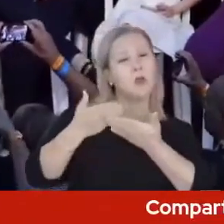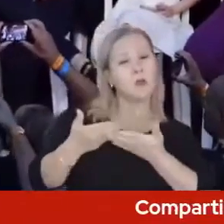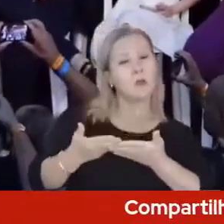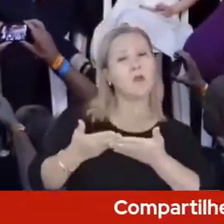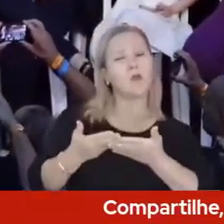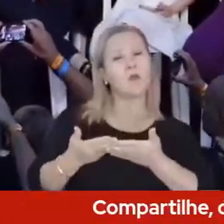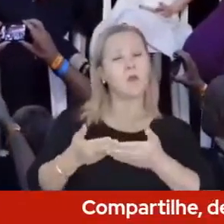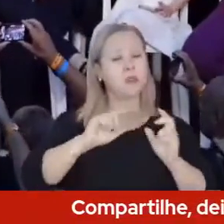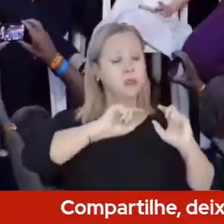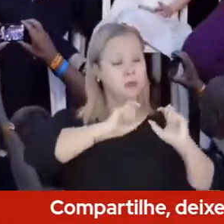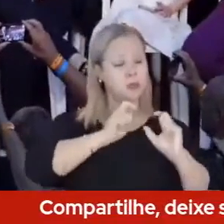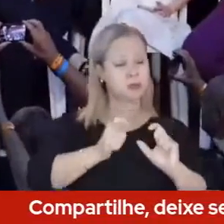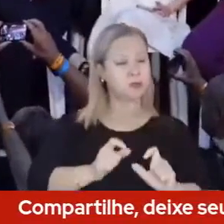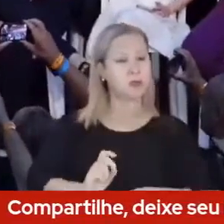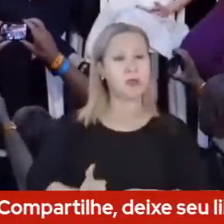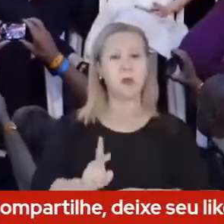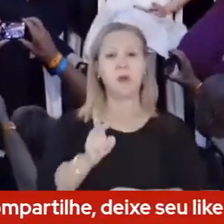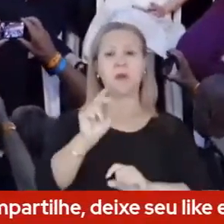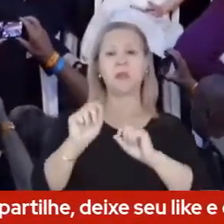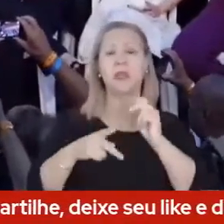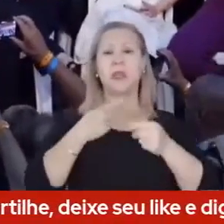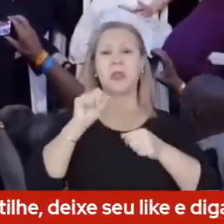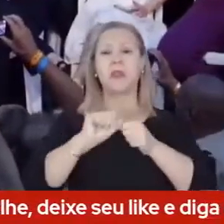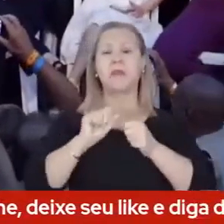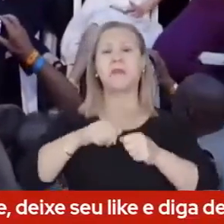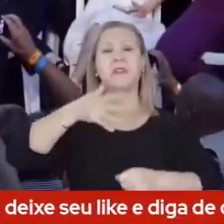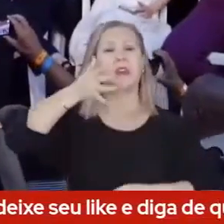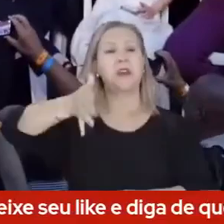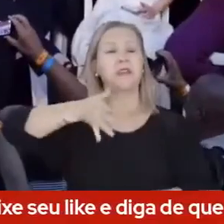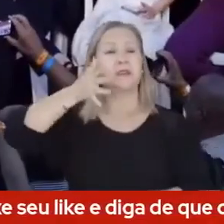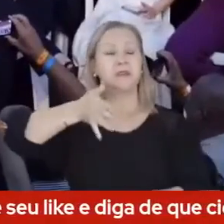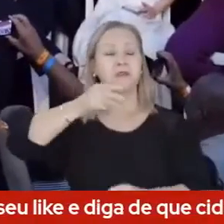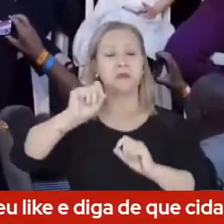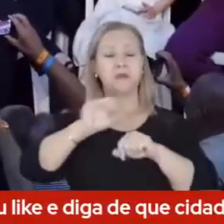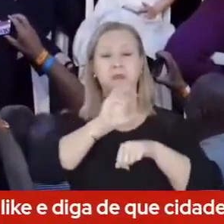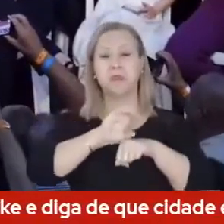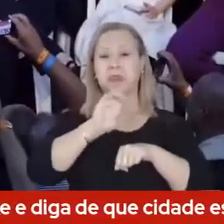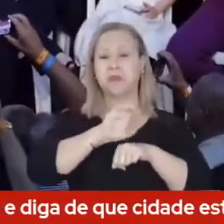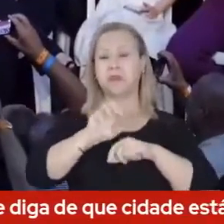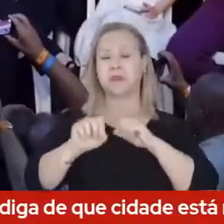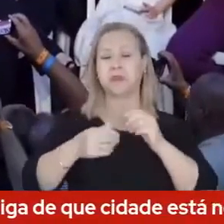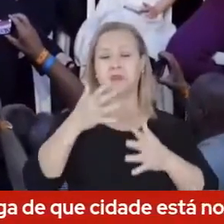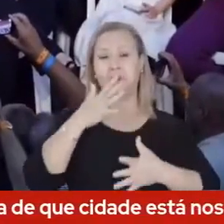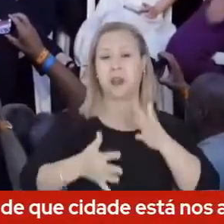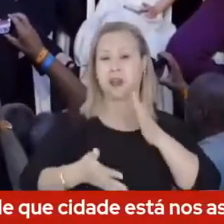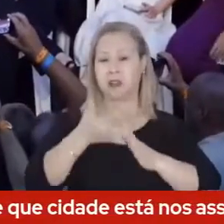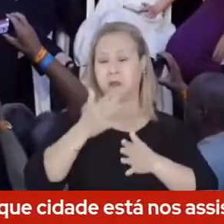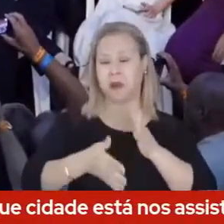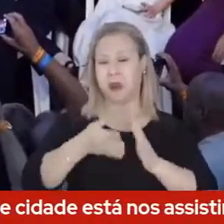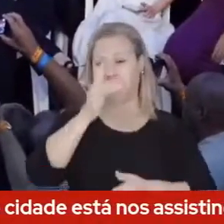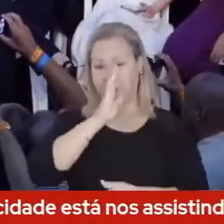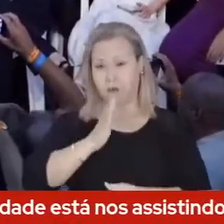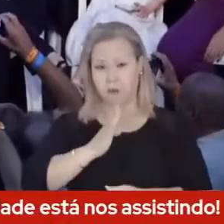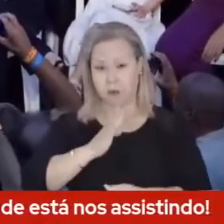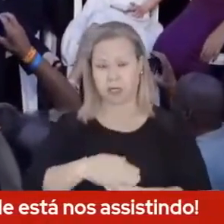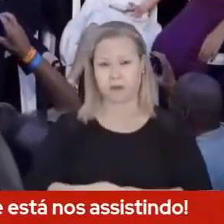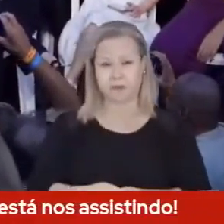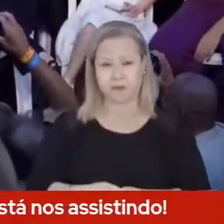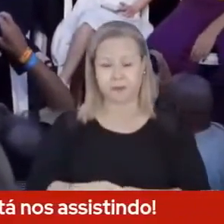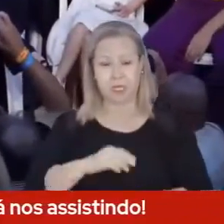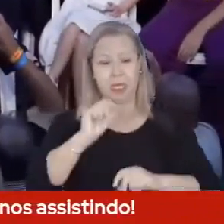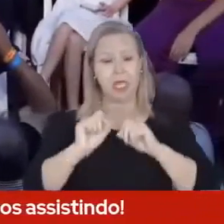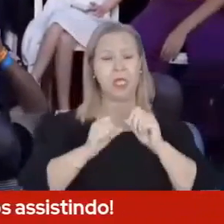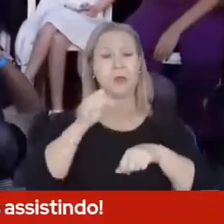de sempre a fazer discurso de que a Constituição atrapalhava o Brasil, de que com aquela